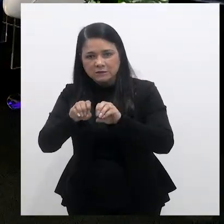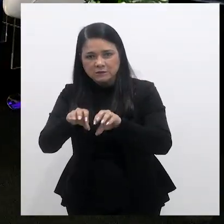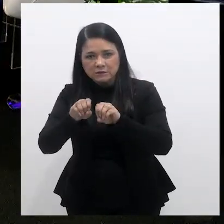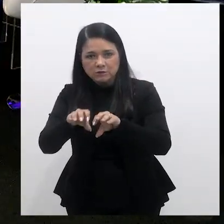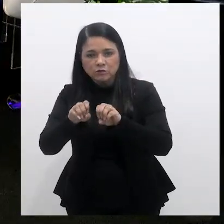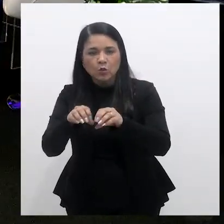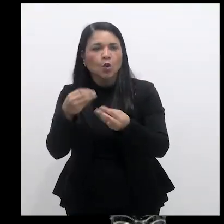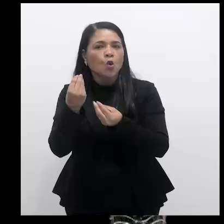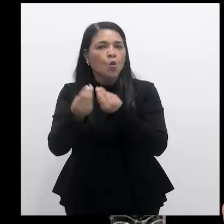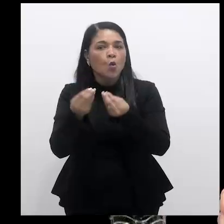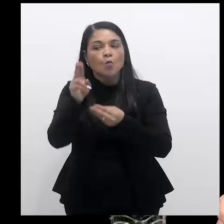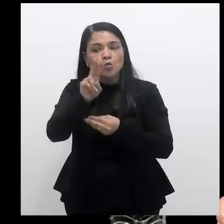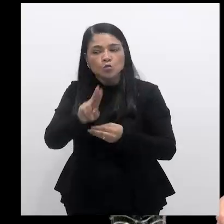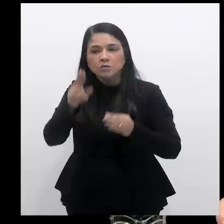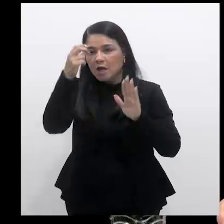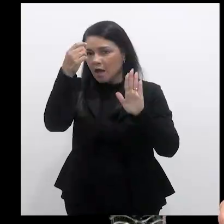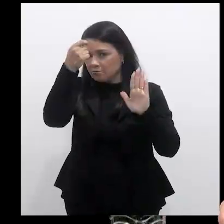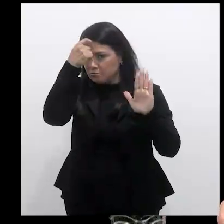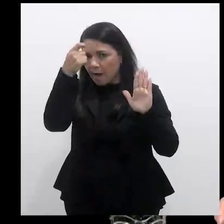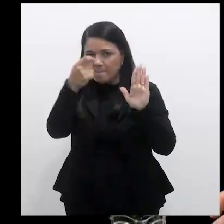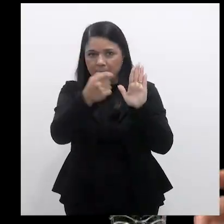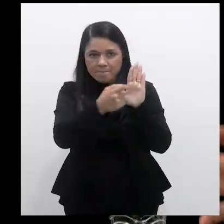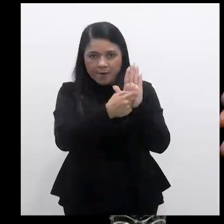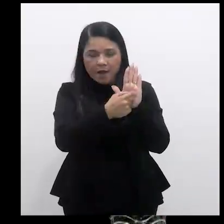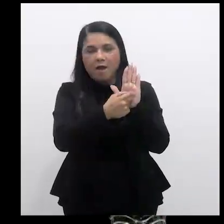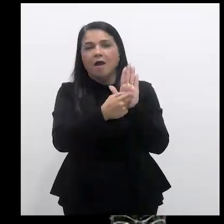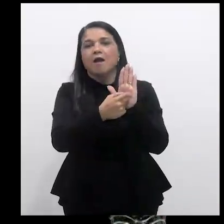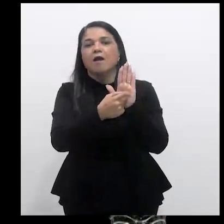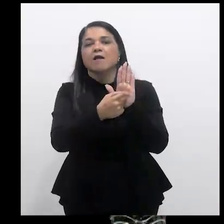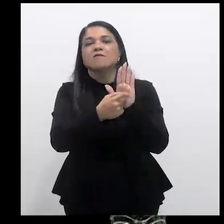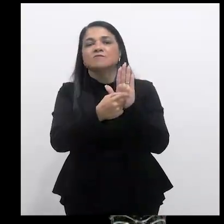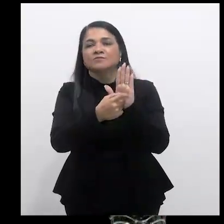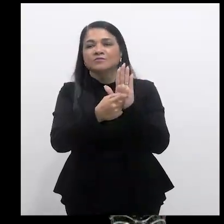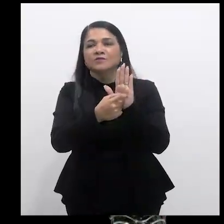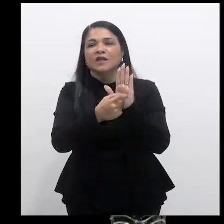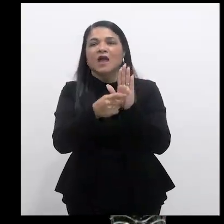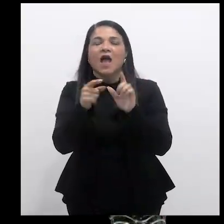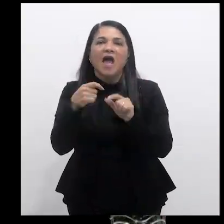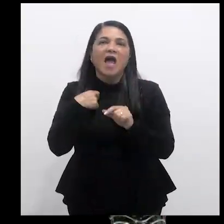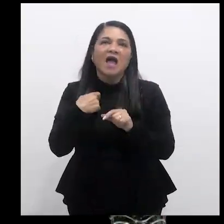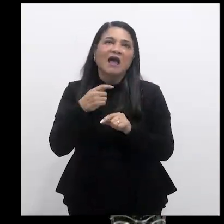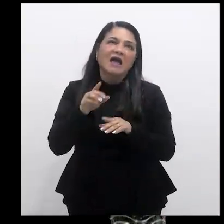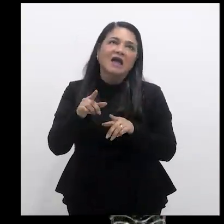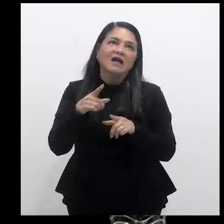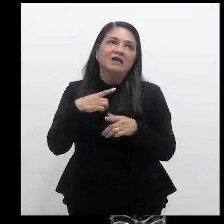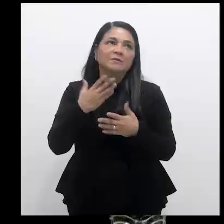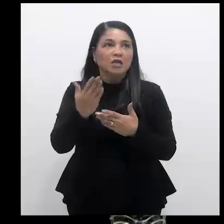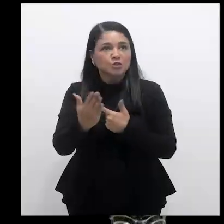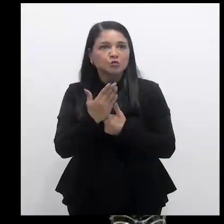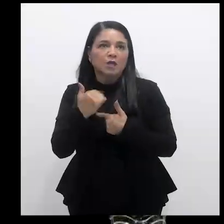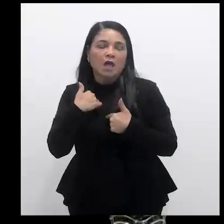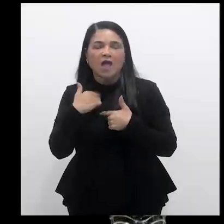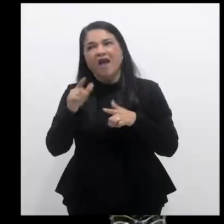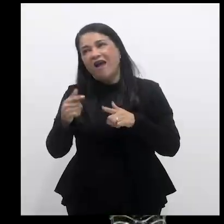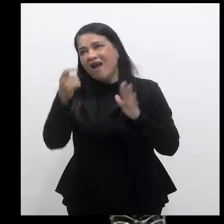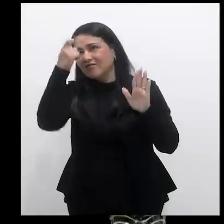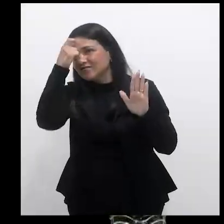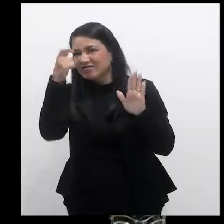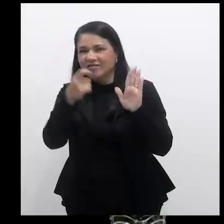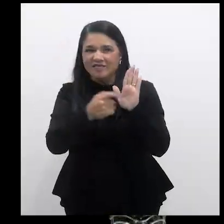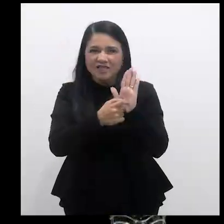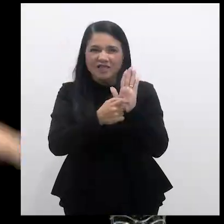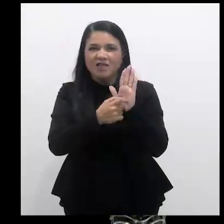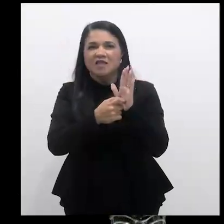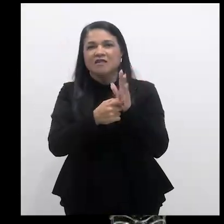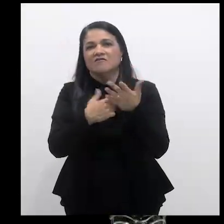gente ensinando como utilizar a inteligência artificial ao nosso favor, porque não tem isso, que a inteligência artificial vai